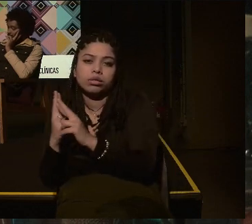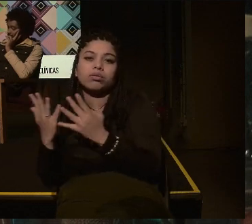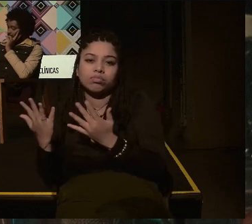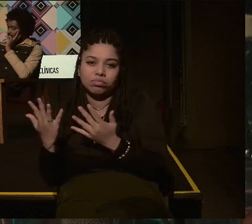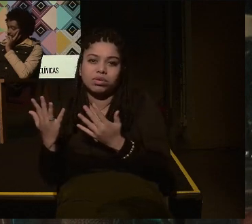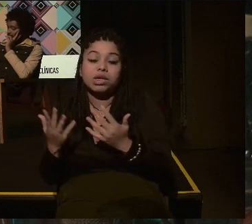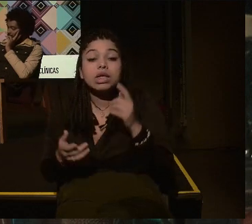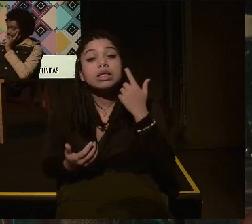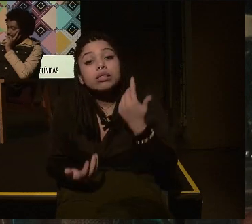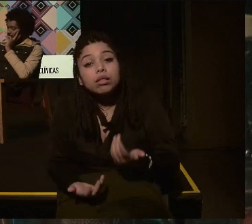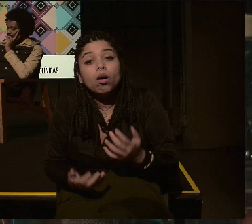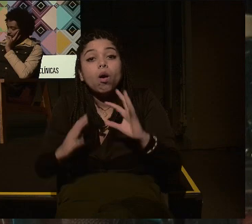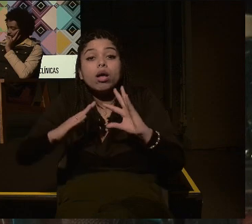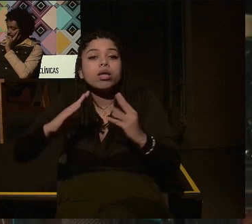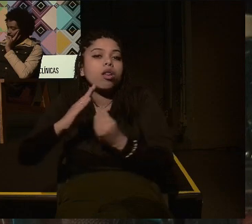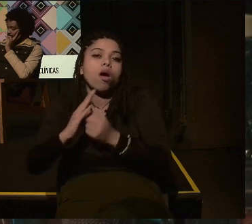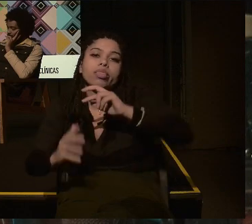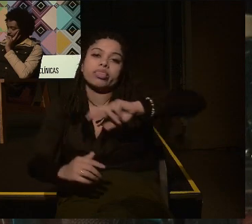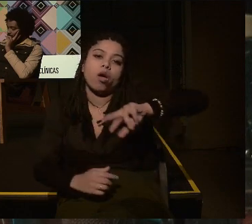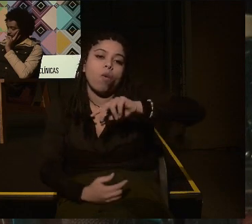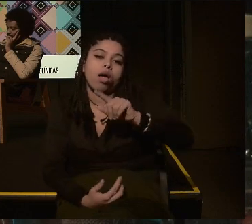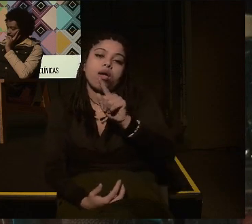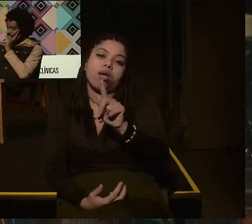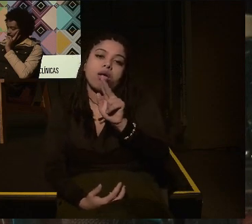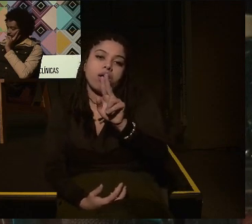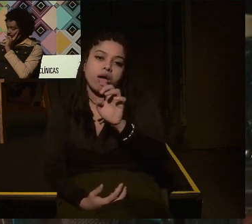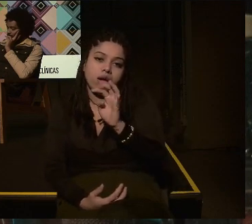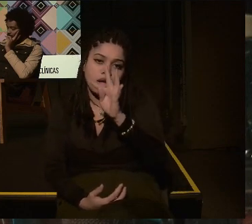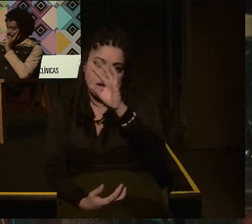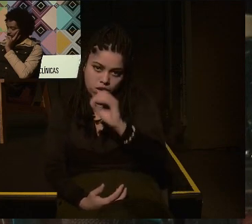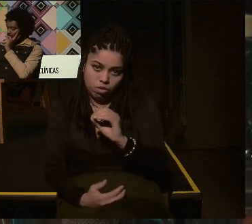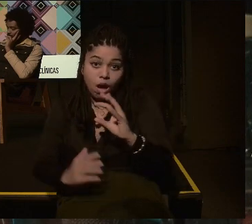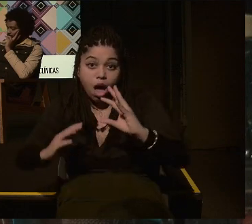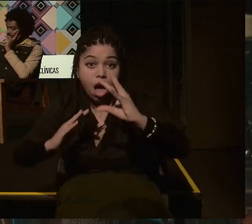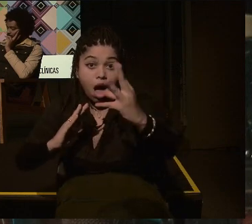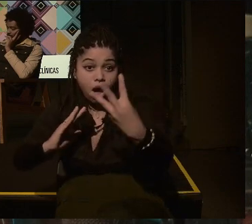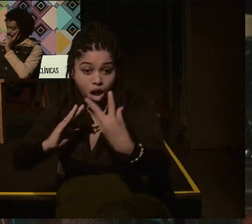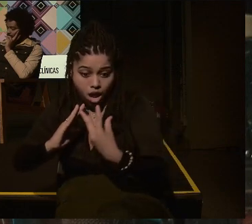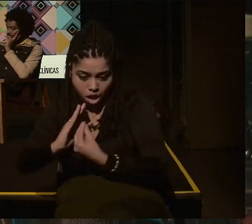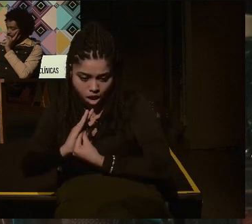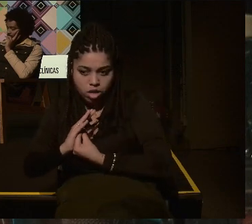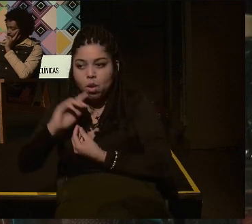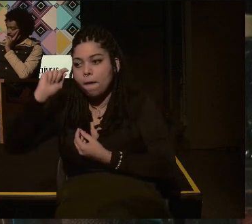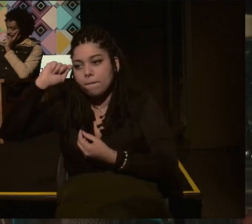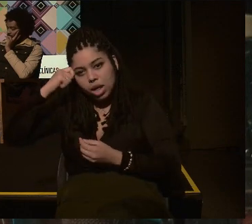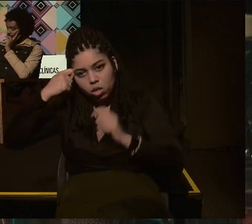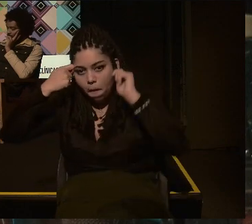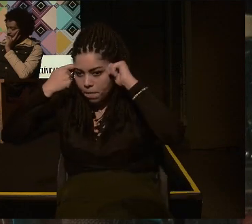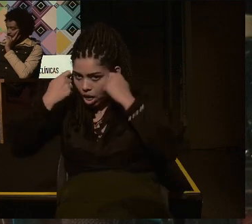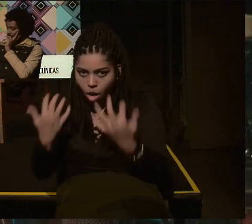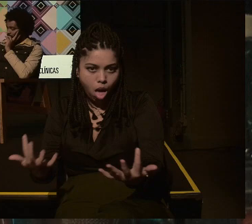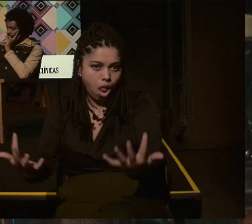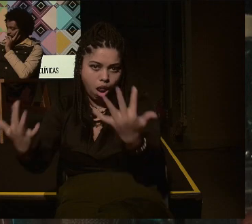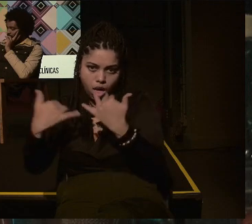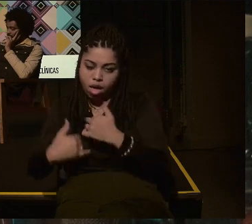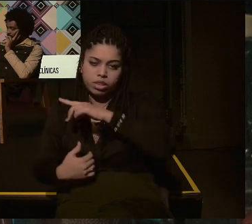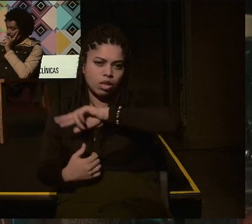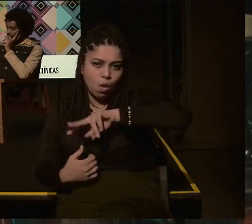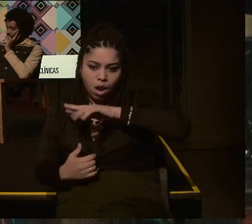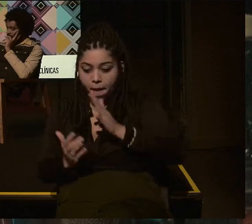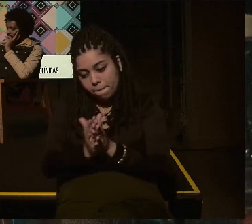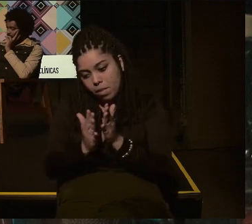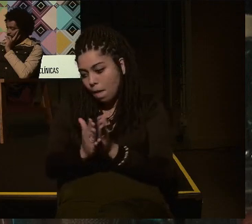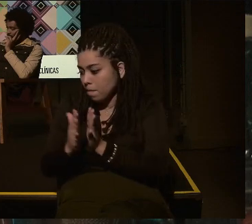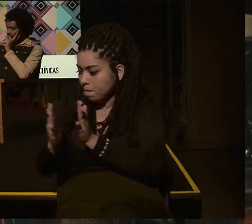gueto. A quilombação não é de pretos para pretos, de pobres